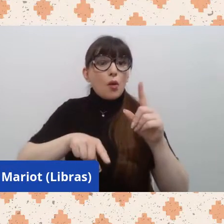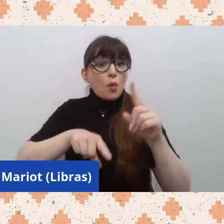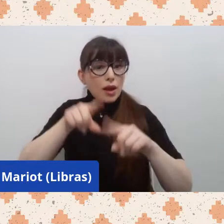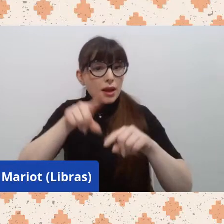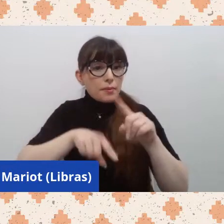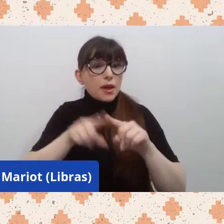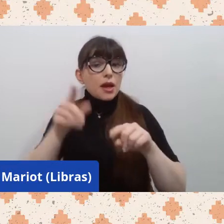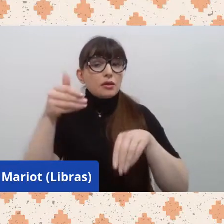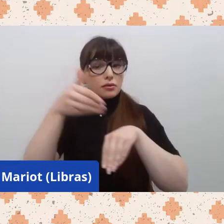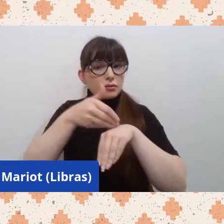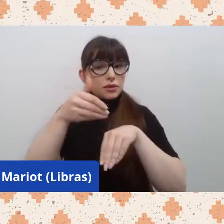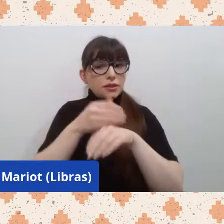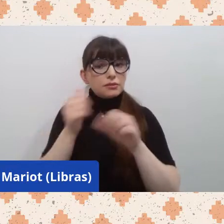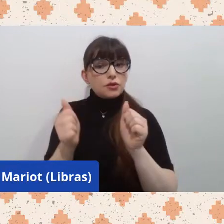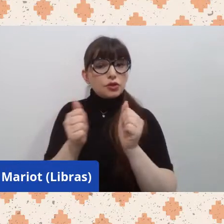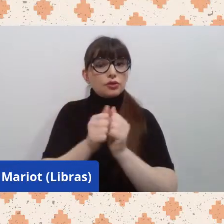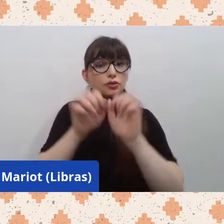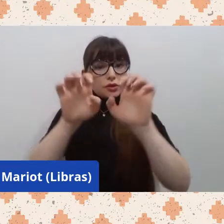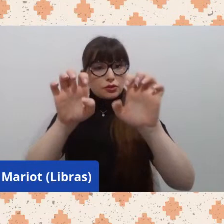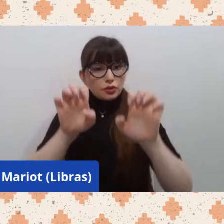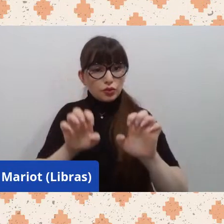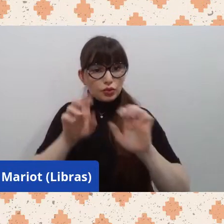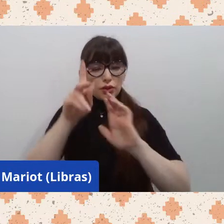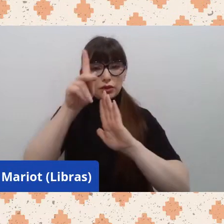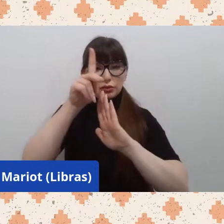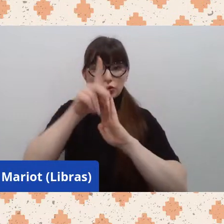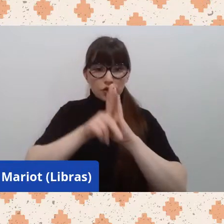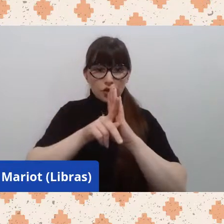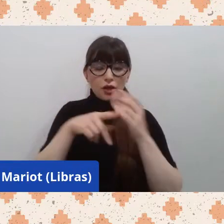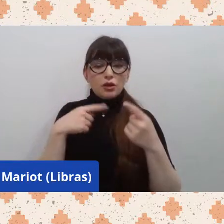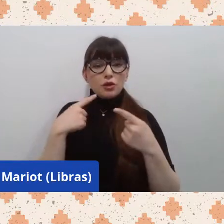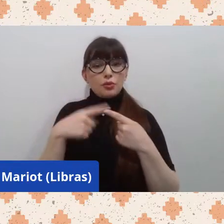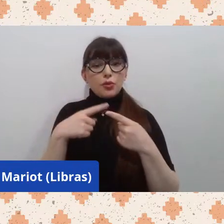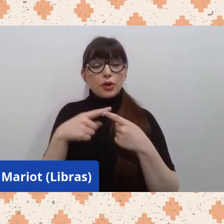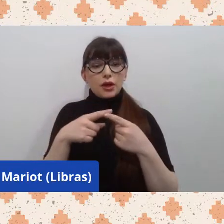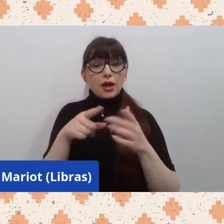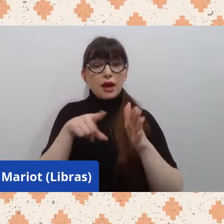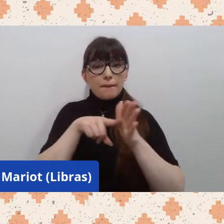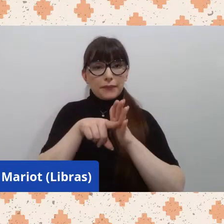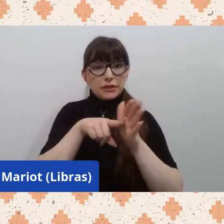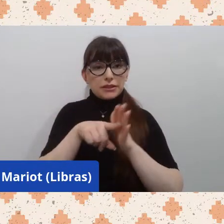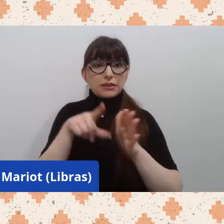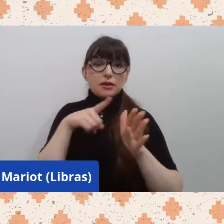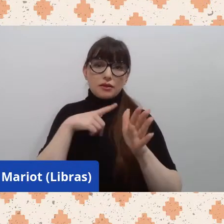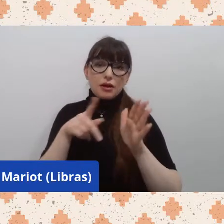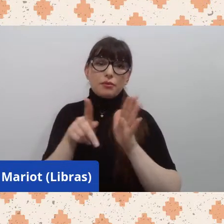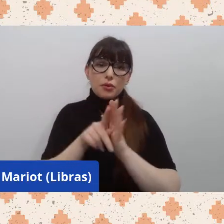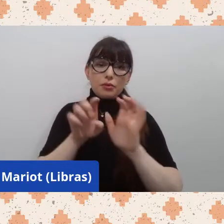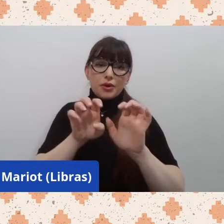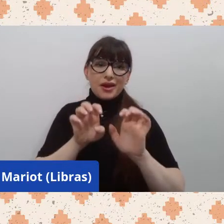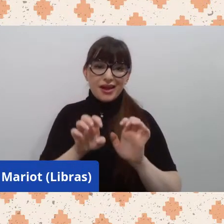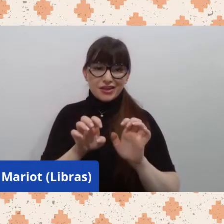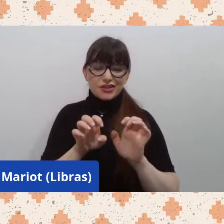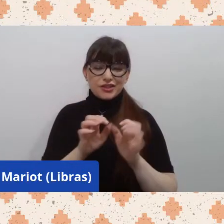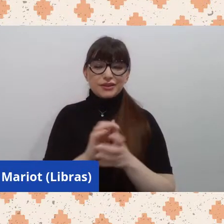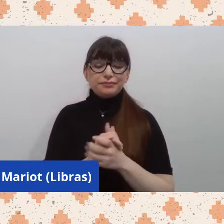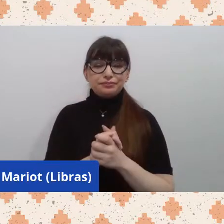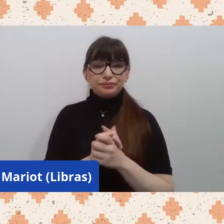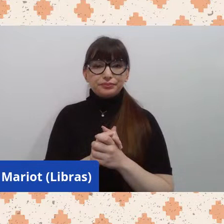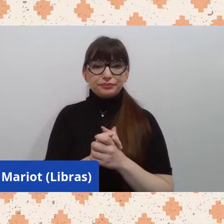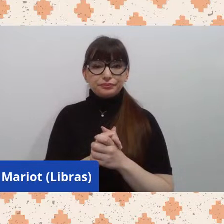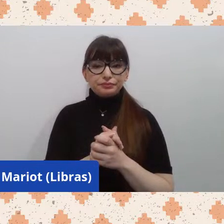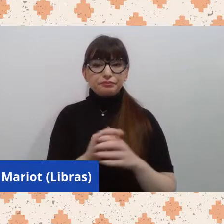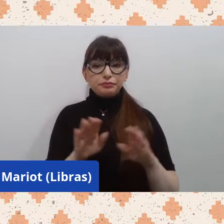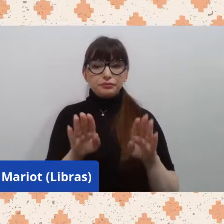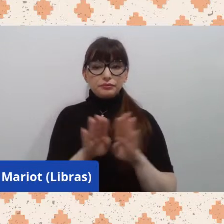estruturante de qualquer projeto, e toda a pesquisa envolve questões éticas. E também, tanto